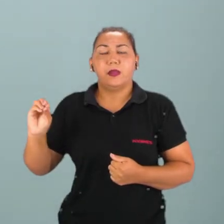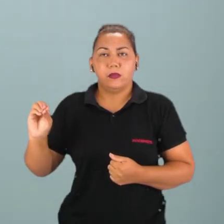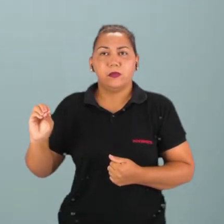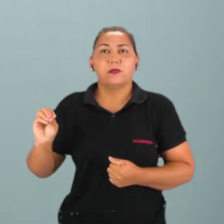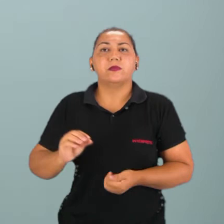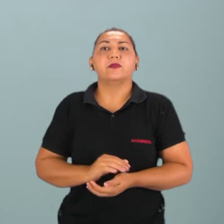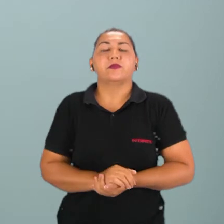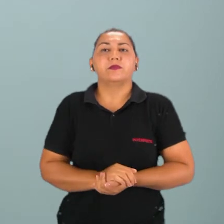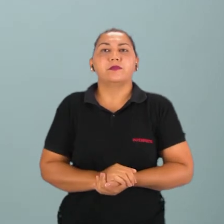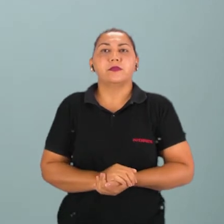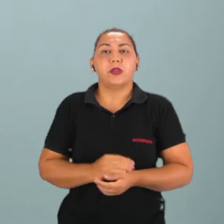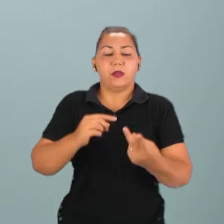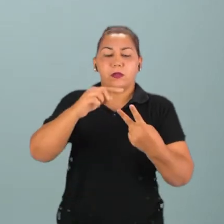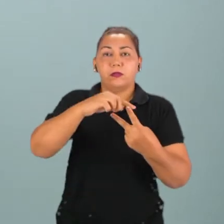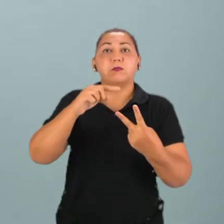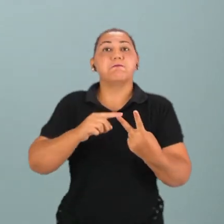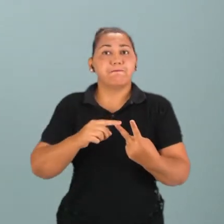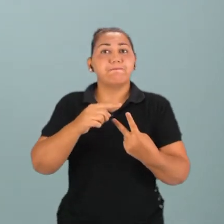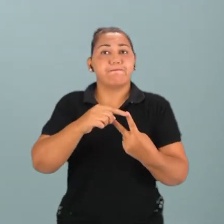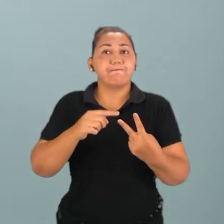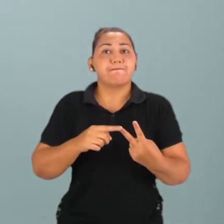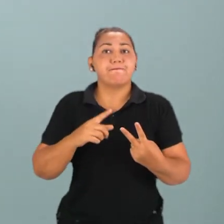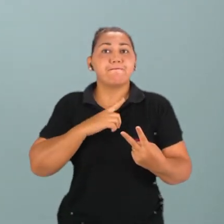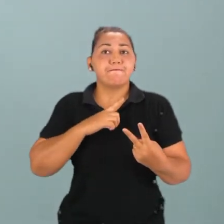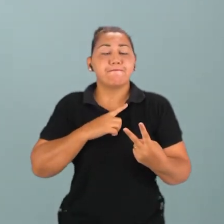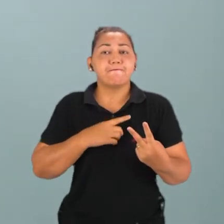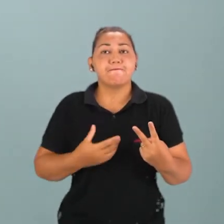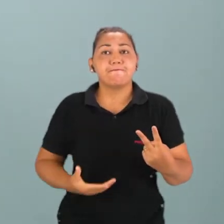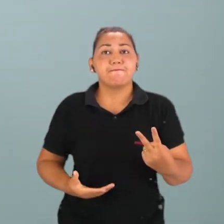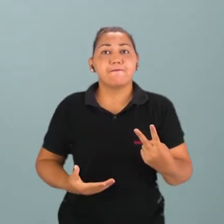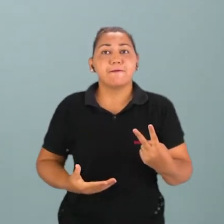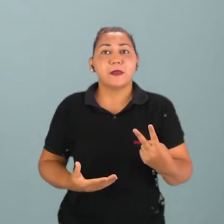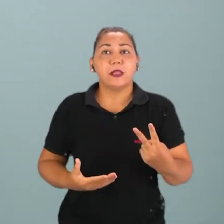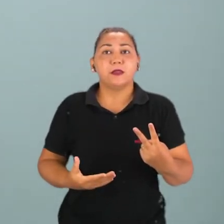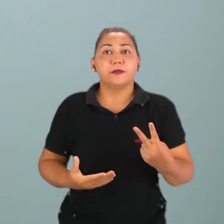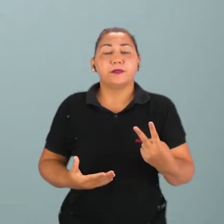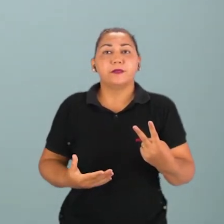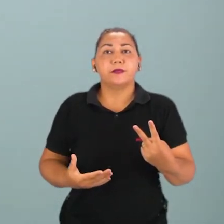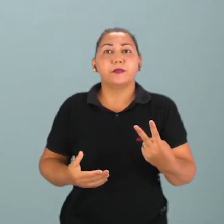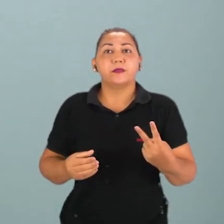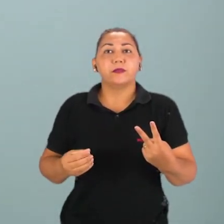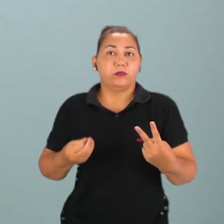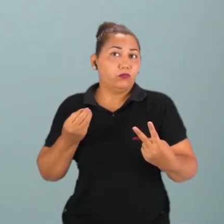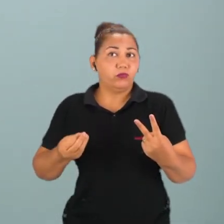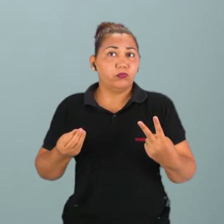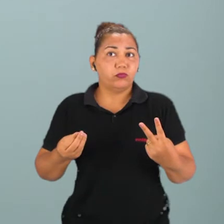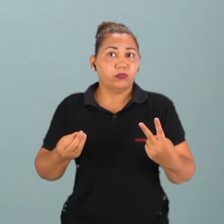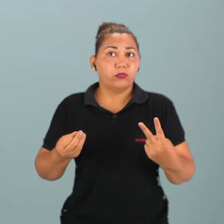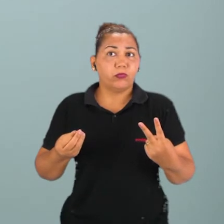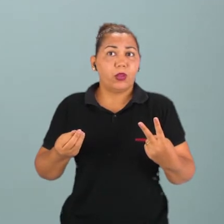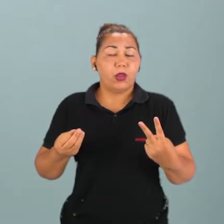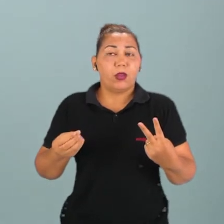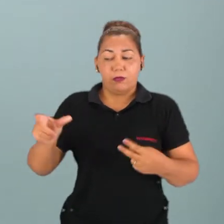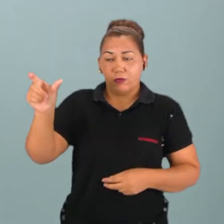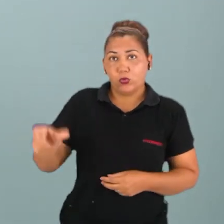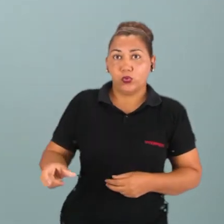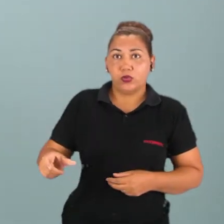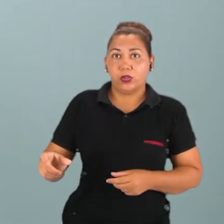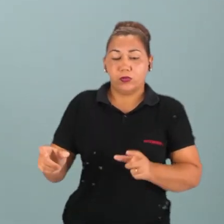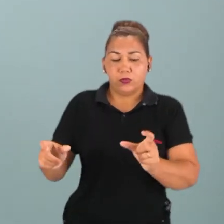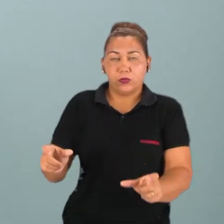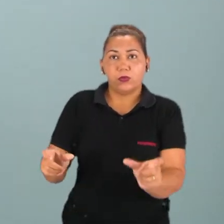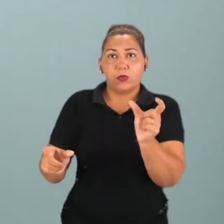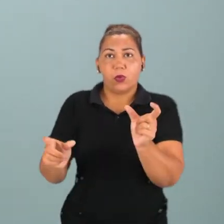Ana, Pedro. Como nós temos dois núcleos do sujeito, chamamos agora de sujeito composto.